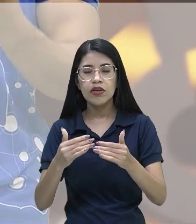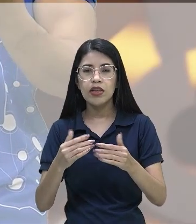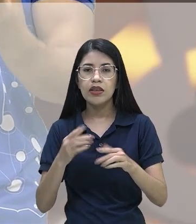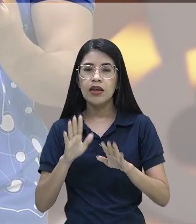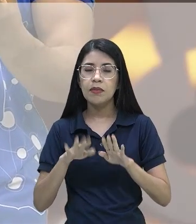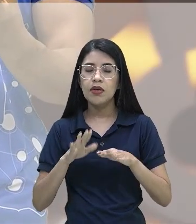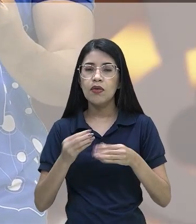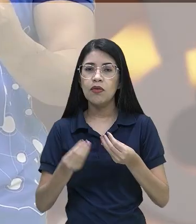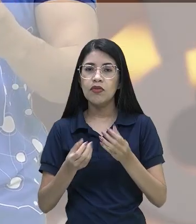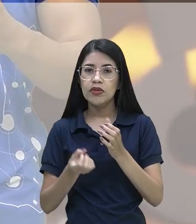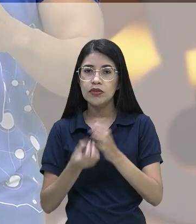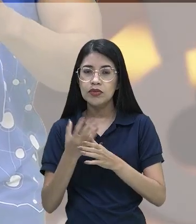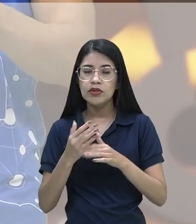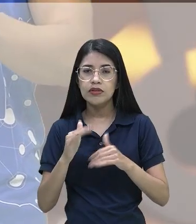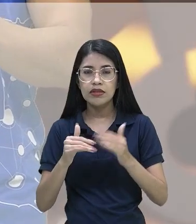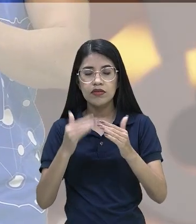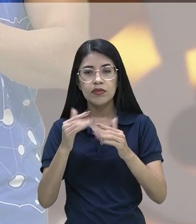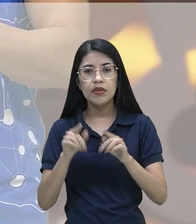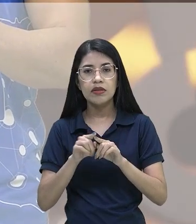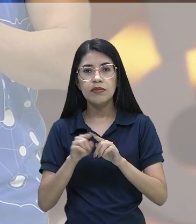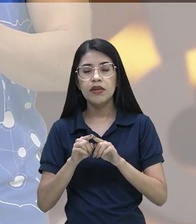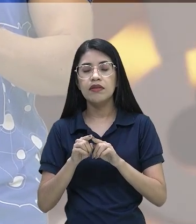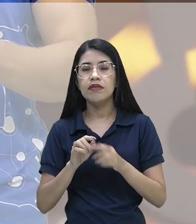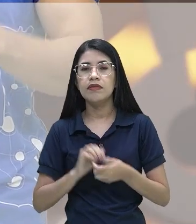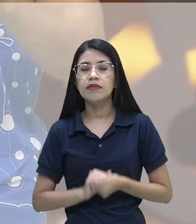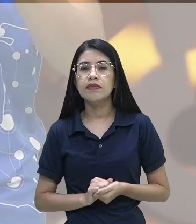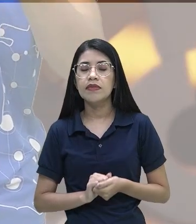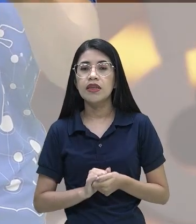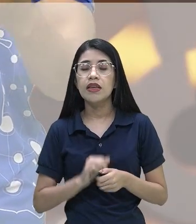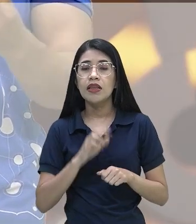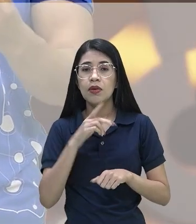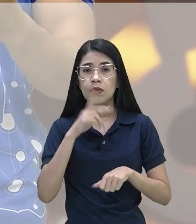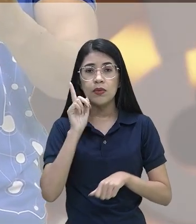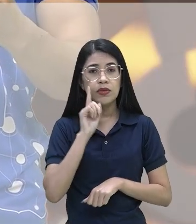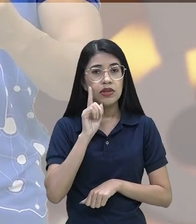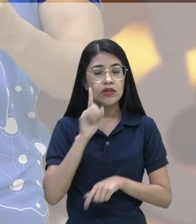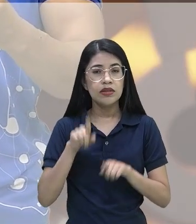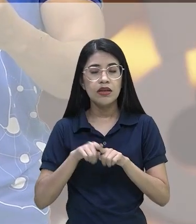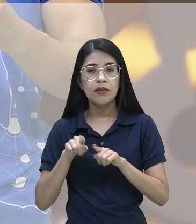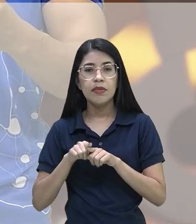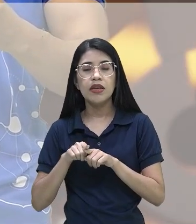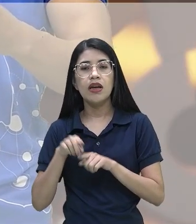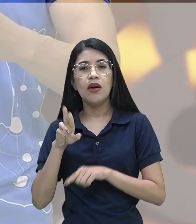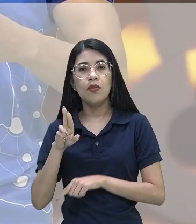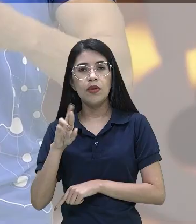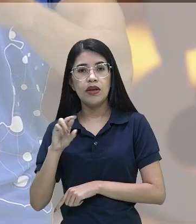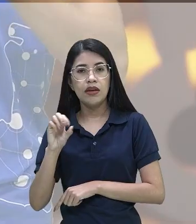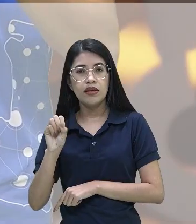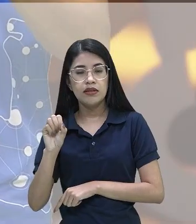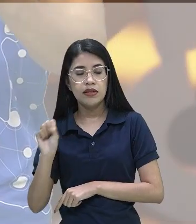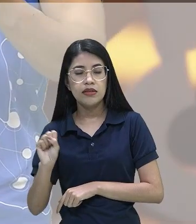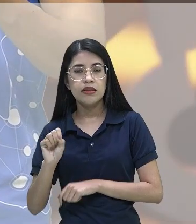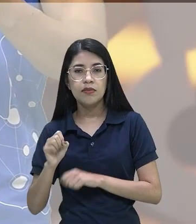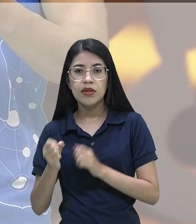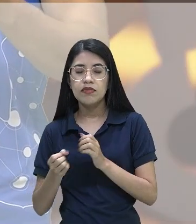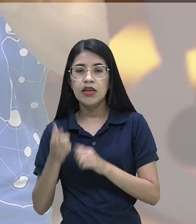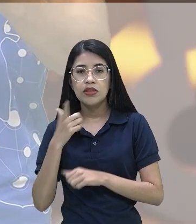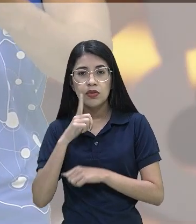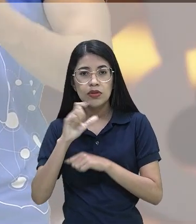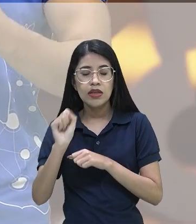e político e militar, certo? Estados Unidos e União Soviética são os grandes vencedores da Segunda Guerra Mundial, e eles surgem